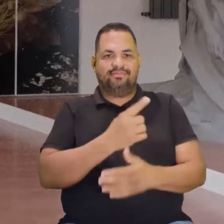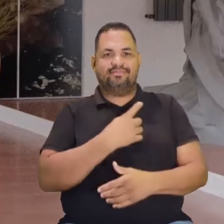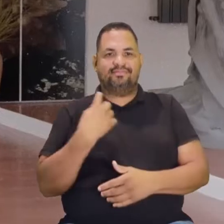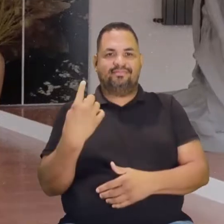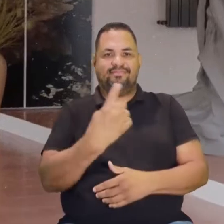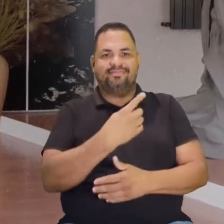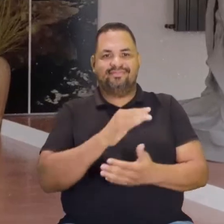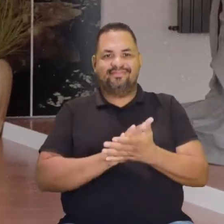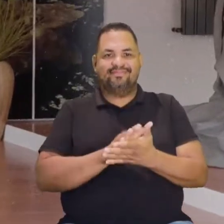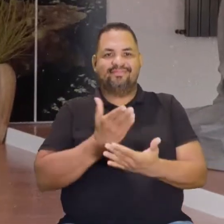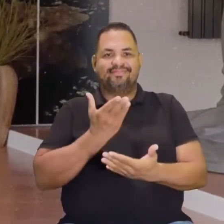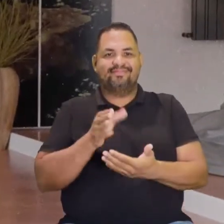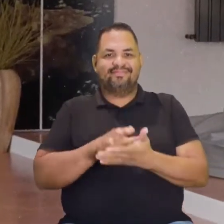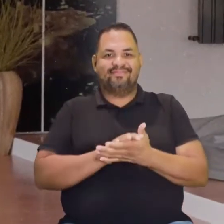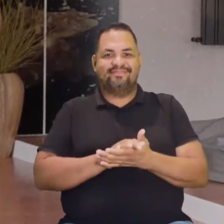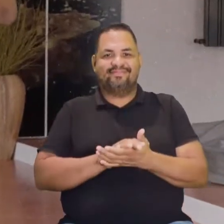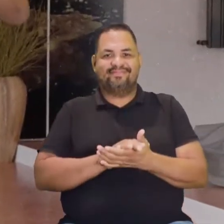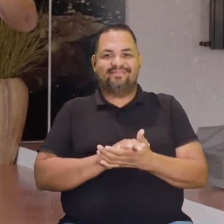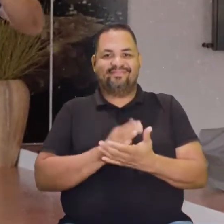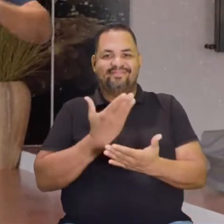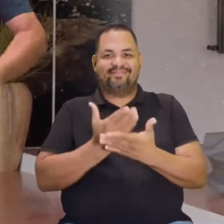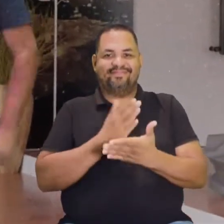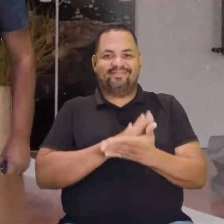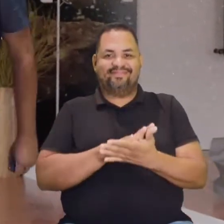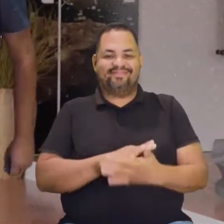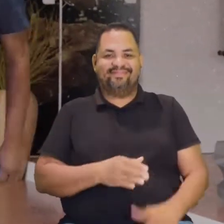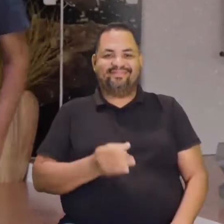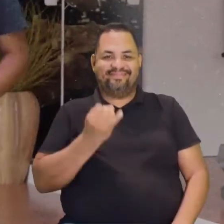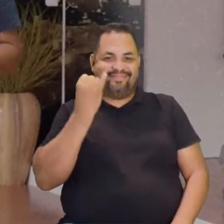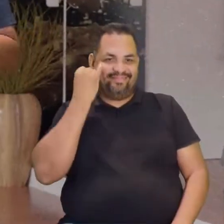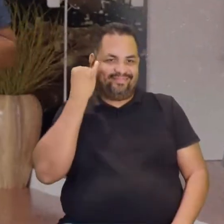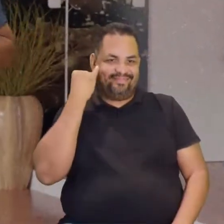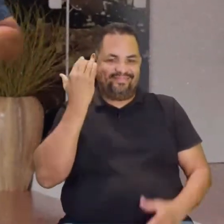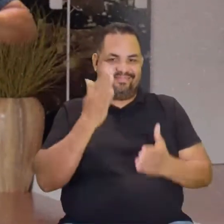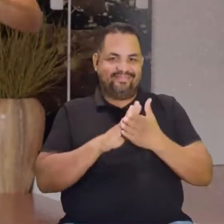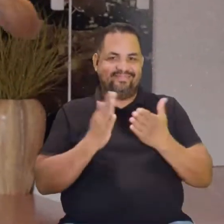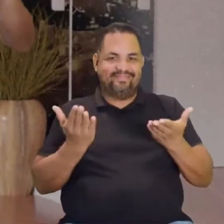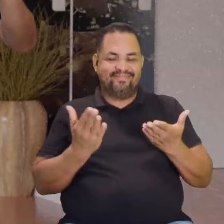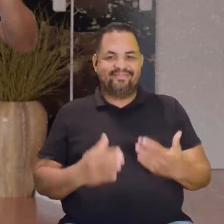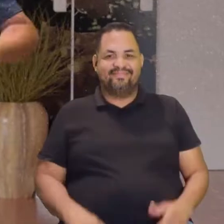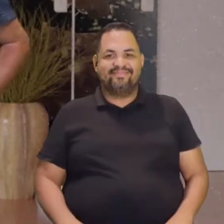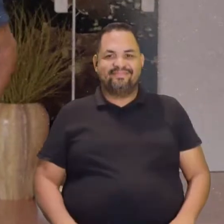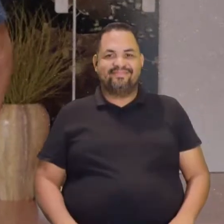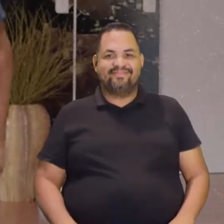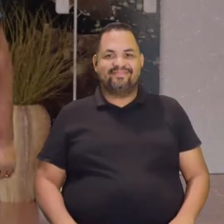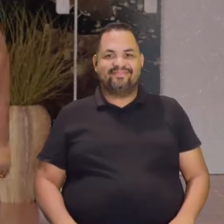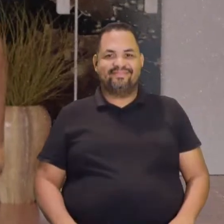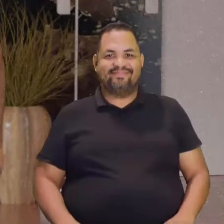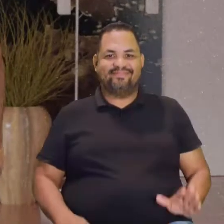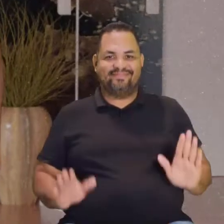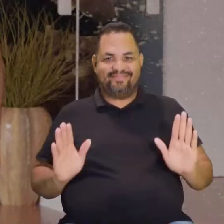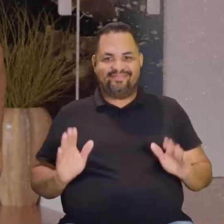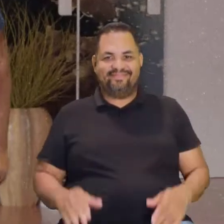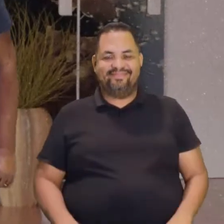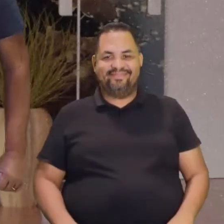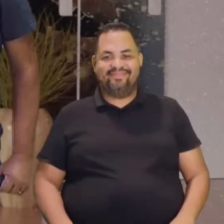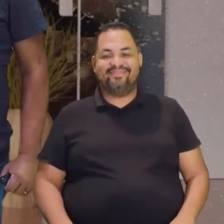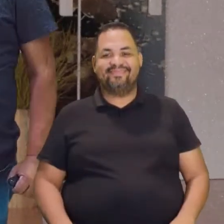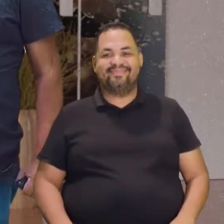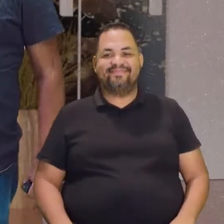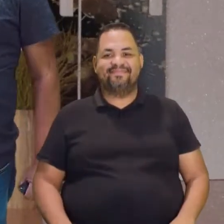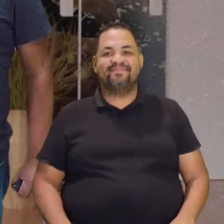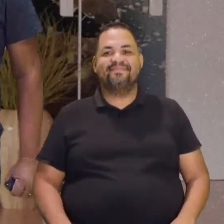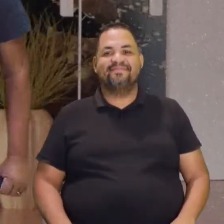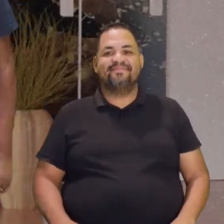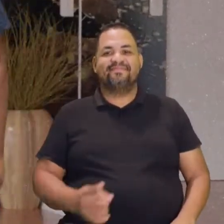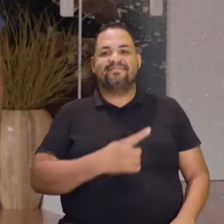o Sâmio, nosso intérprete. A gente sempre esquece dele, né? Perdoa. Mande aí um alô aí para o Sâmio também. Então,